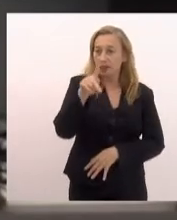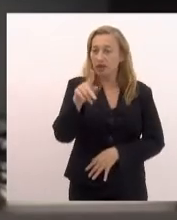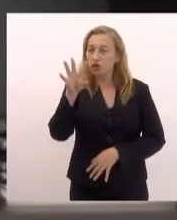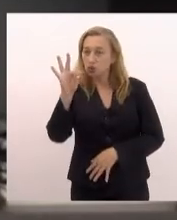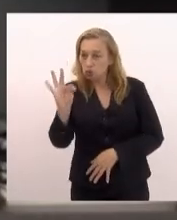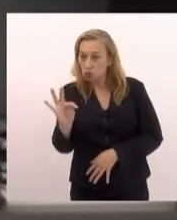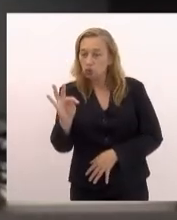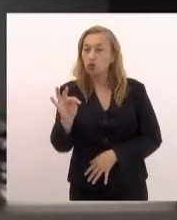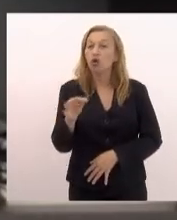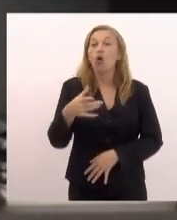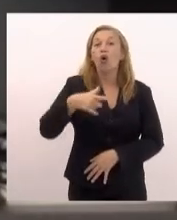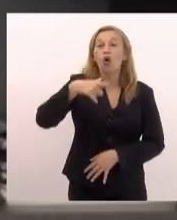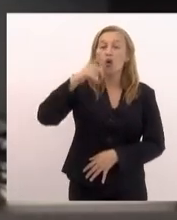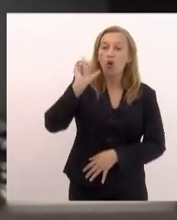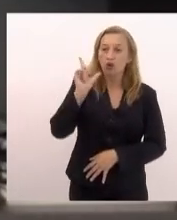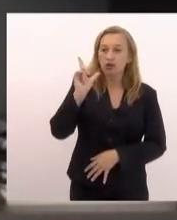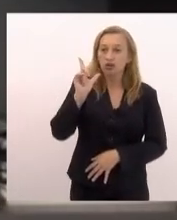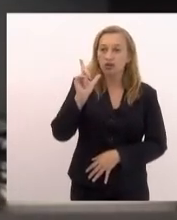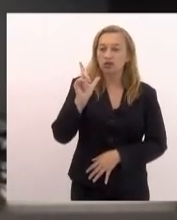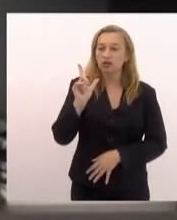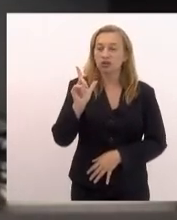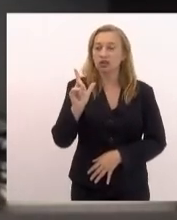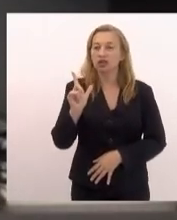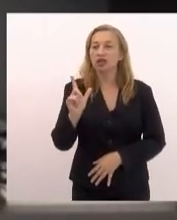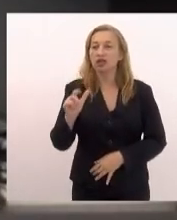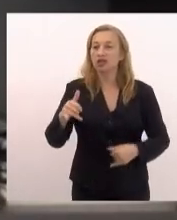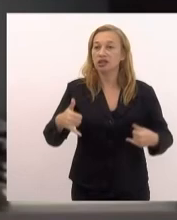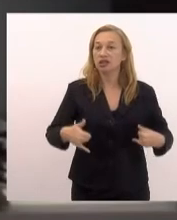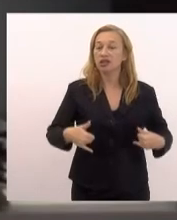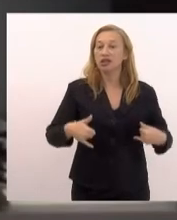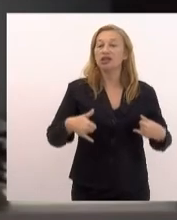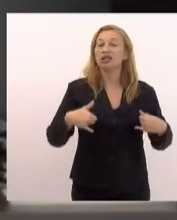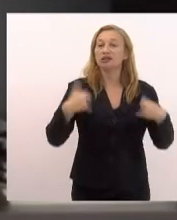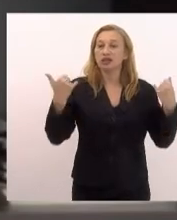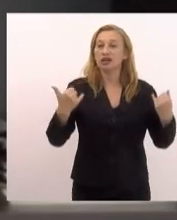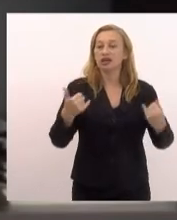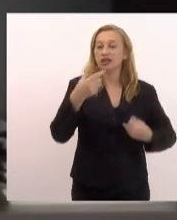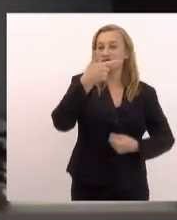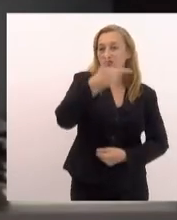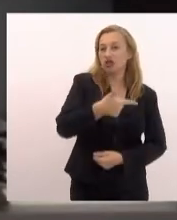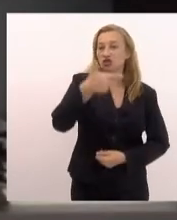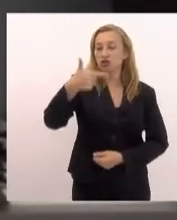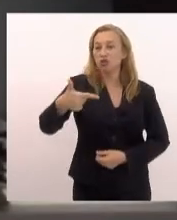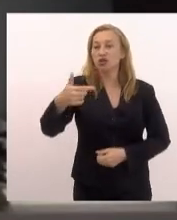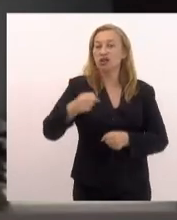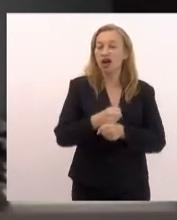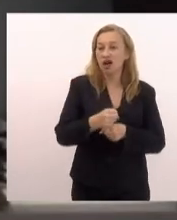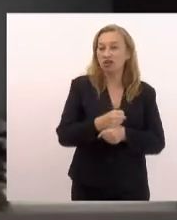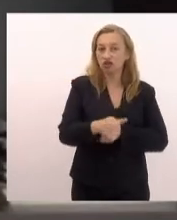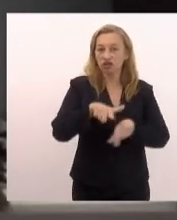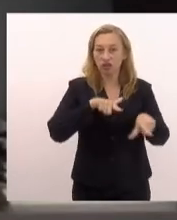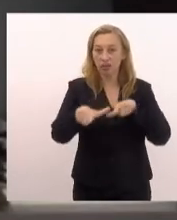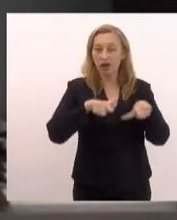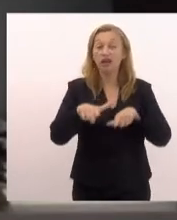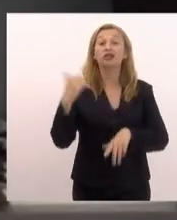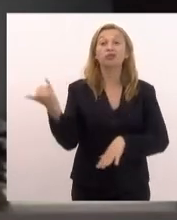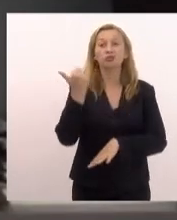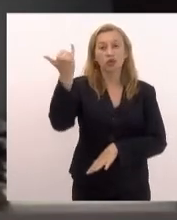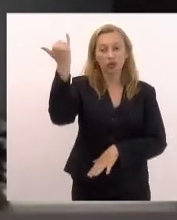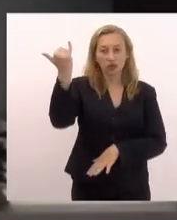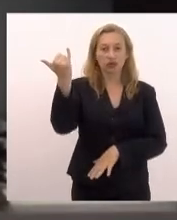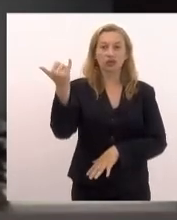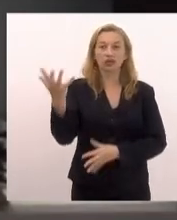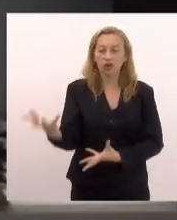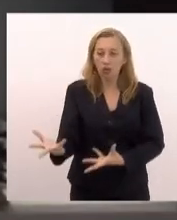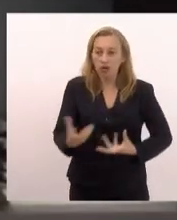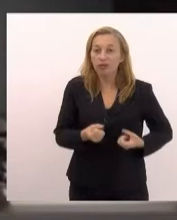ontem completou 22 anos de trabalho, né, um trabalho importante que traduz o